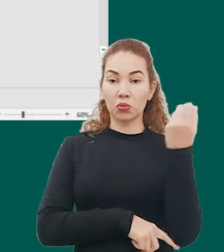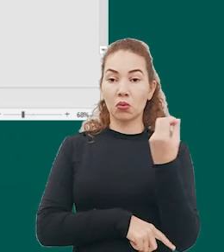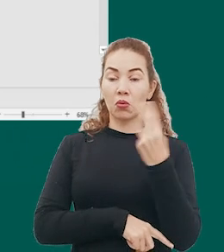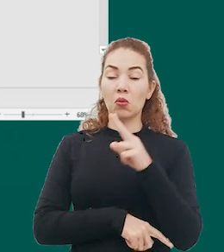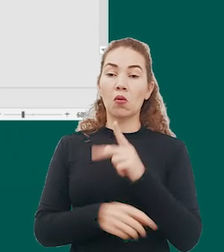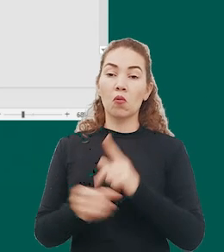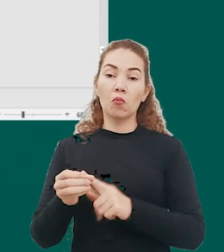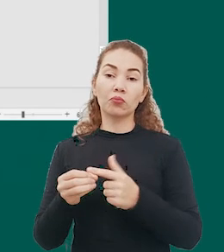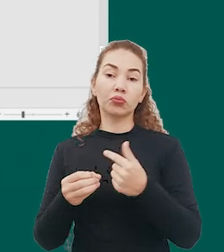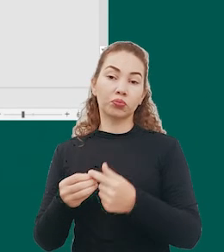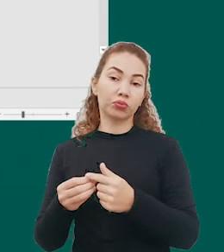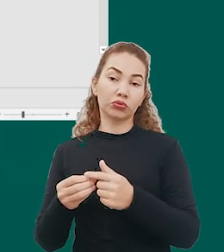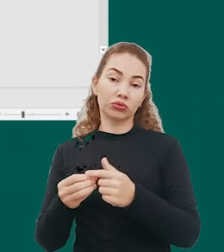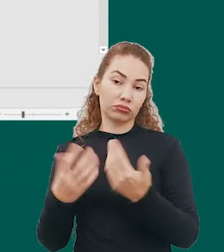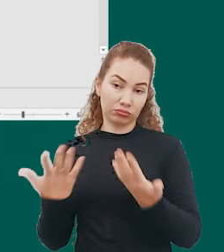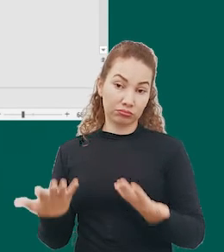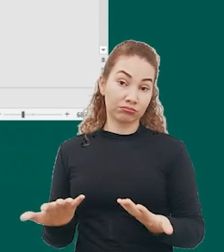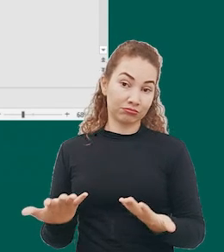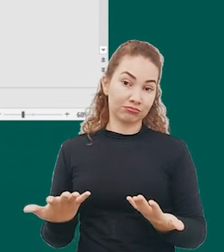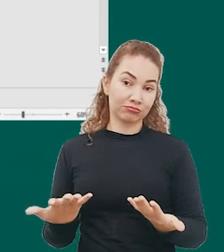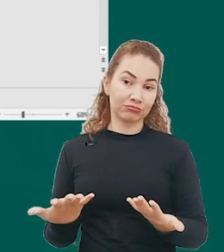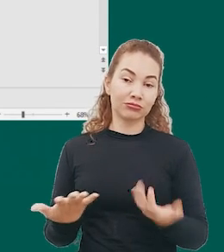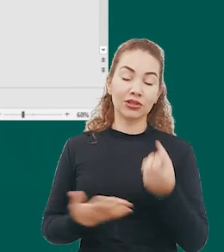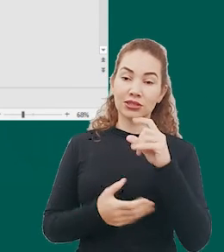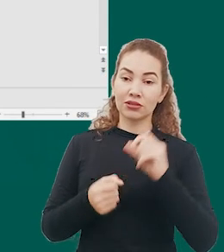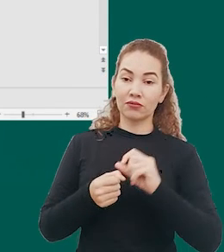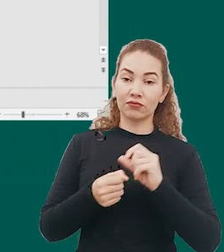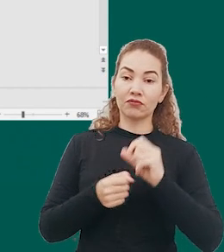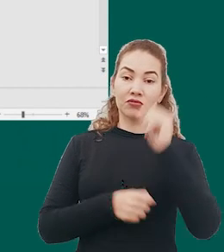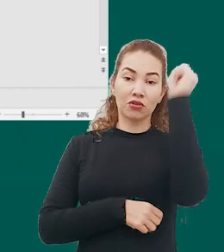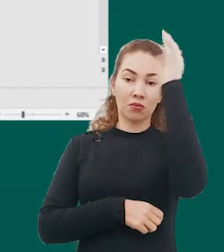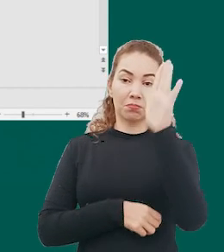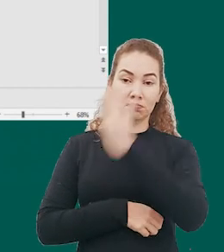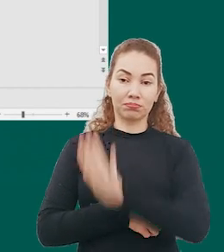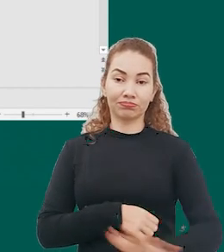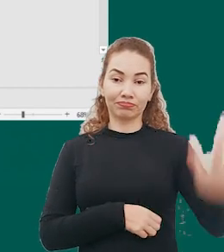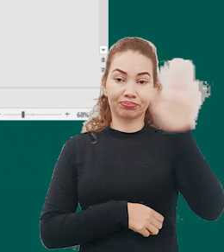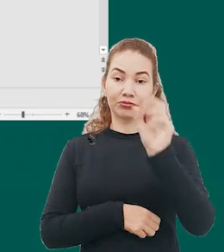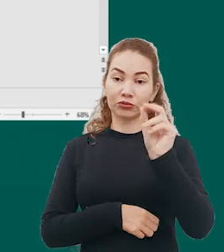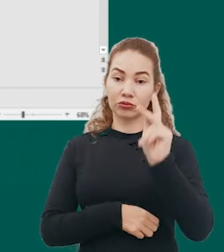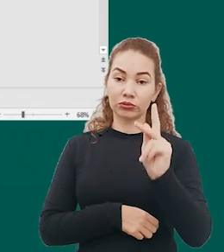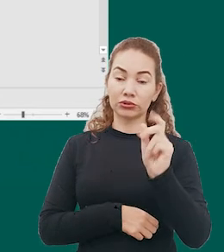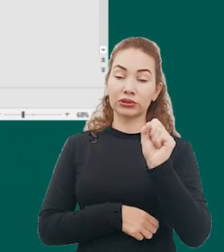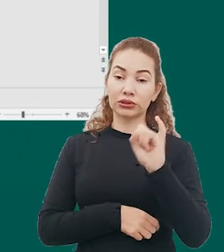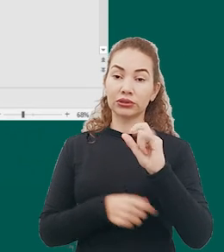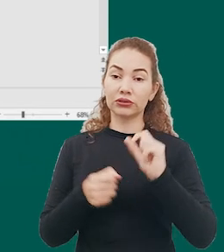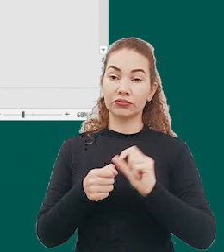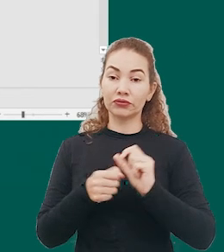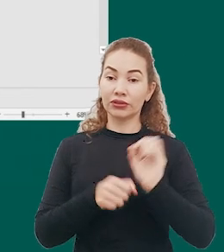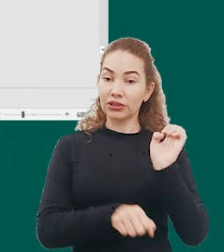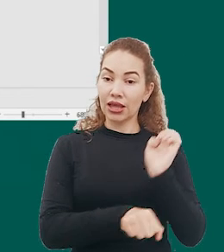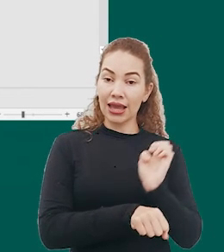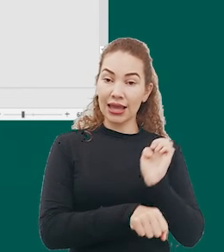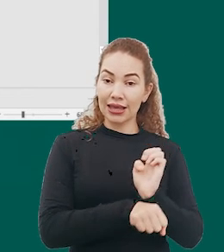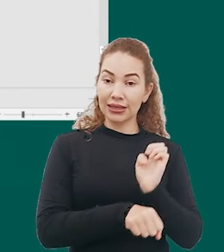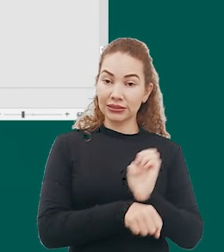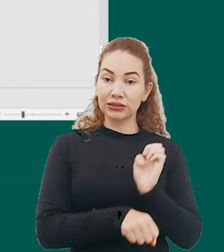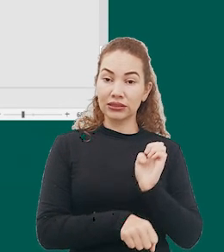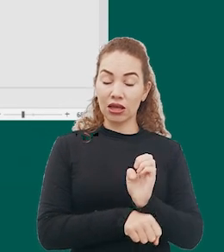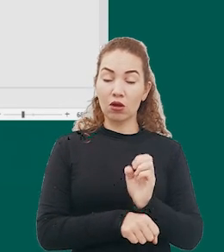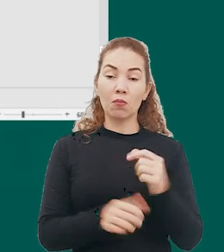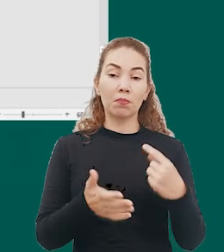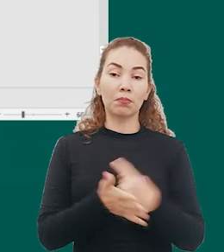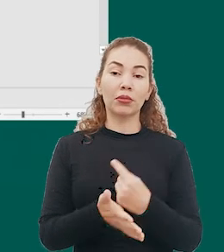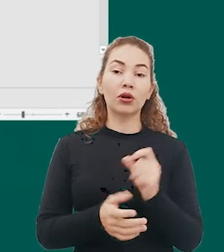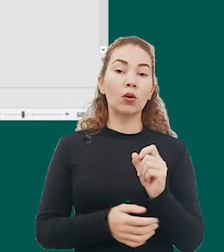municipal? Se nós colocarmos a nível federal, ok. Se nós colocarmos a nível estadual, ele vai nos